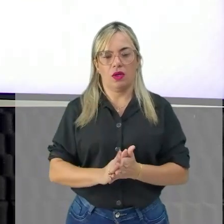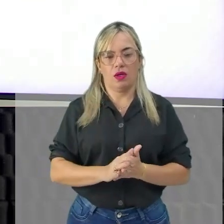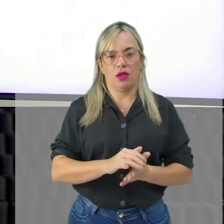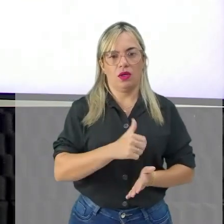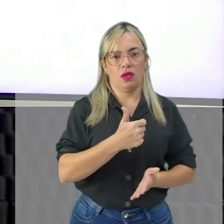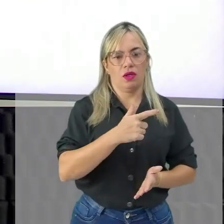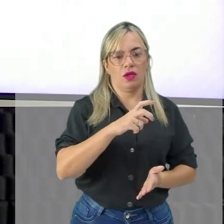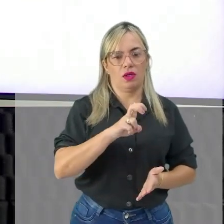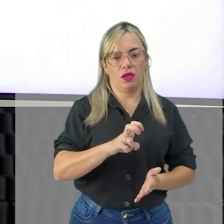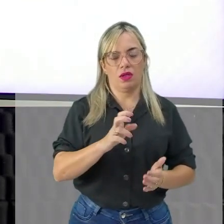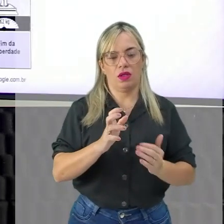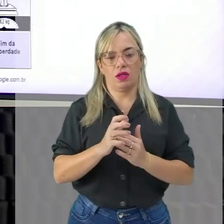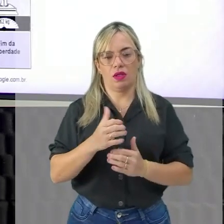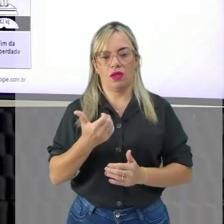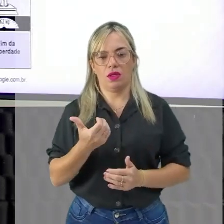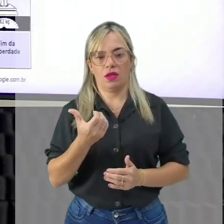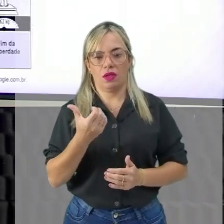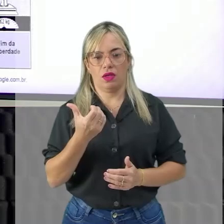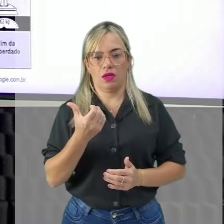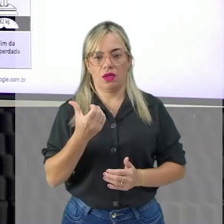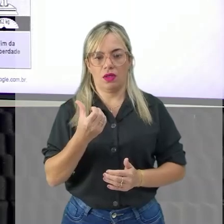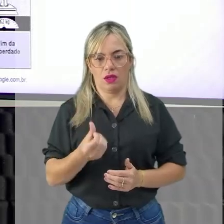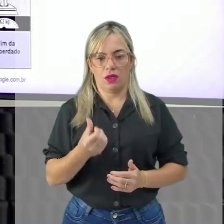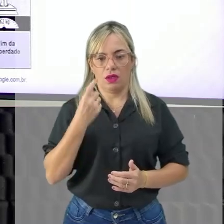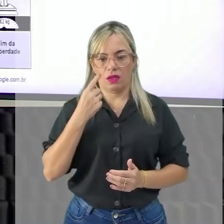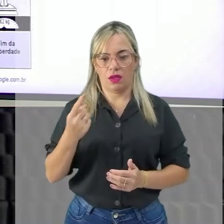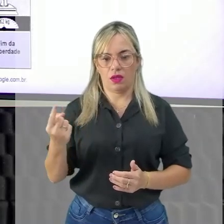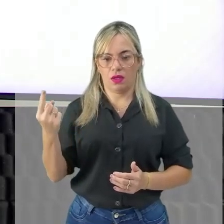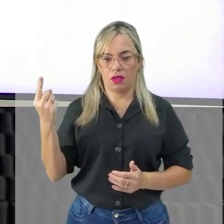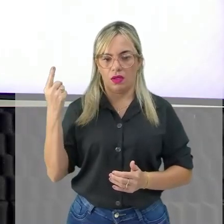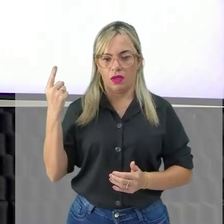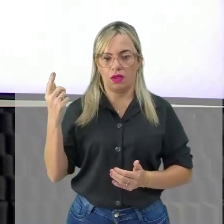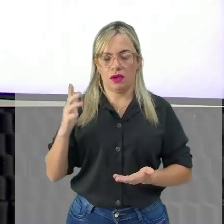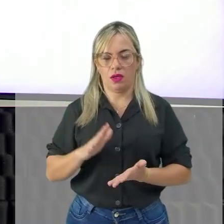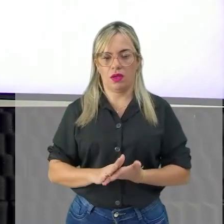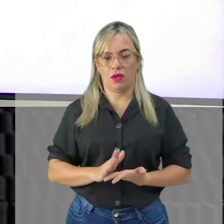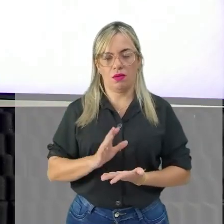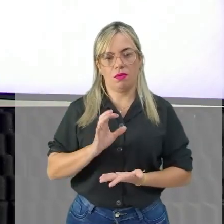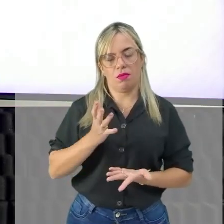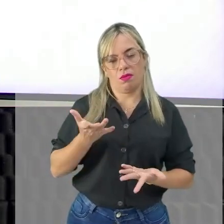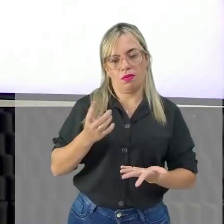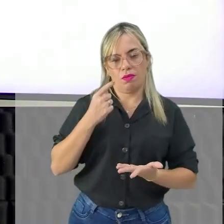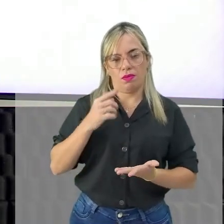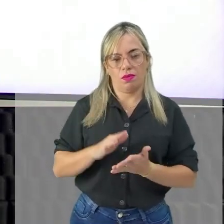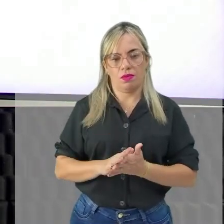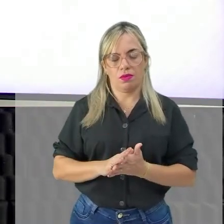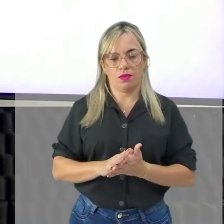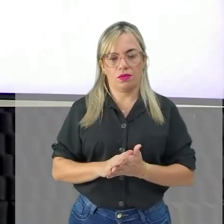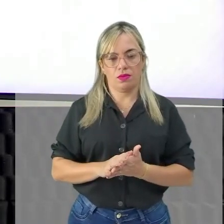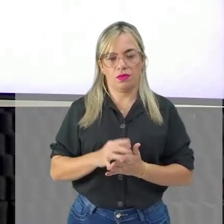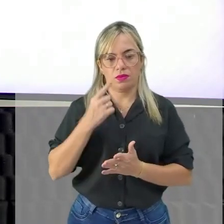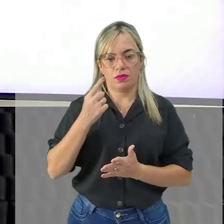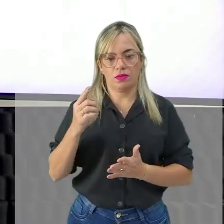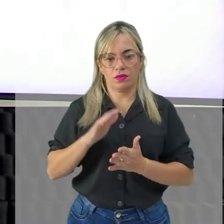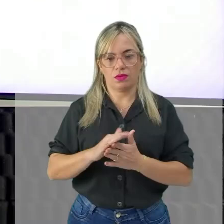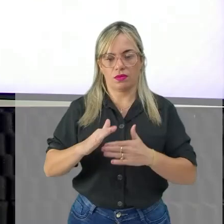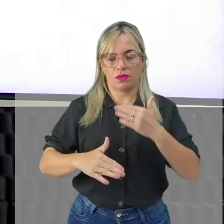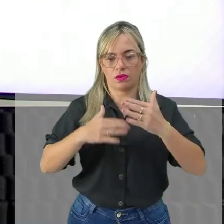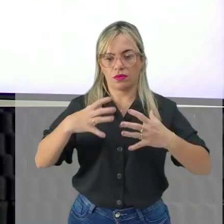anos. Né? Aparecimento de acne, 15 e 16 anos. O desenvolvimento dos